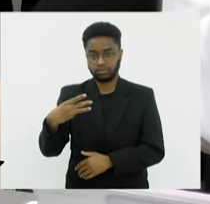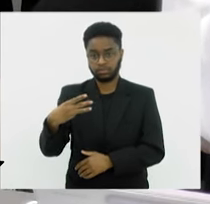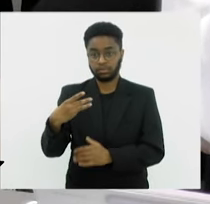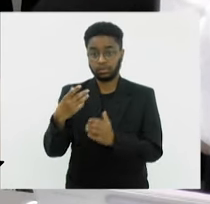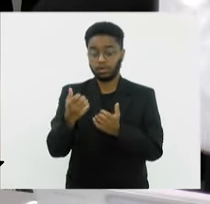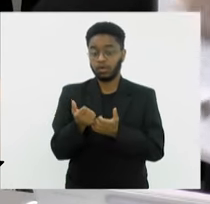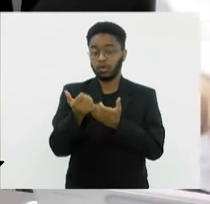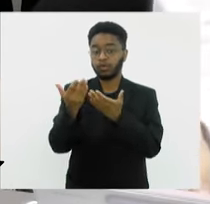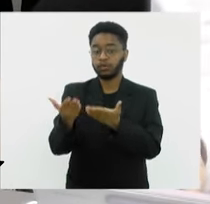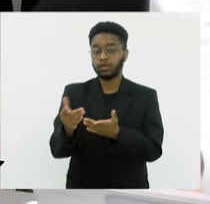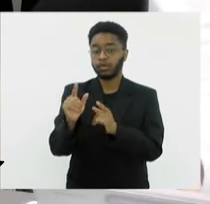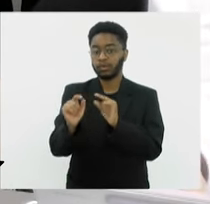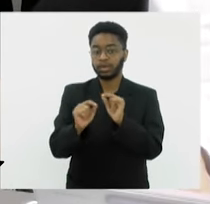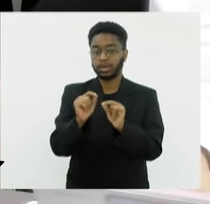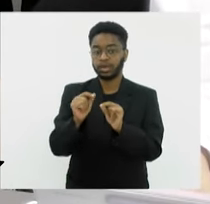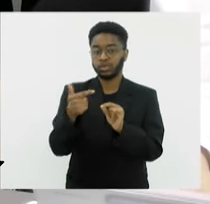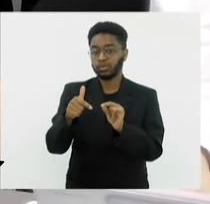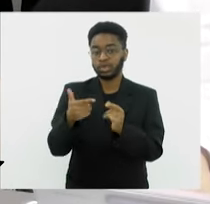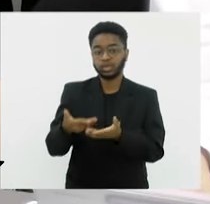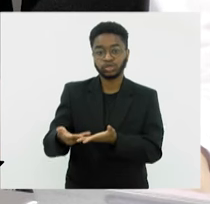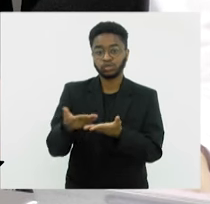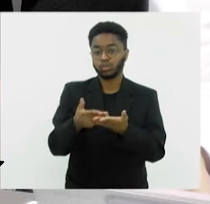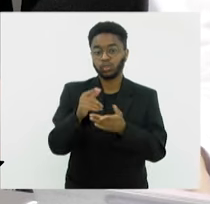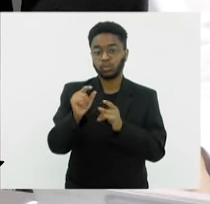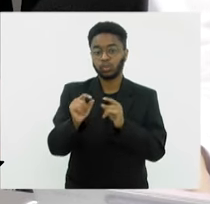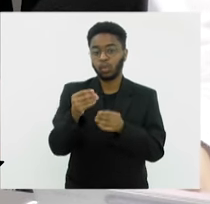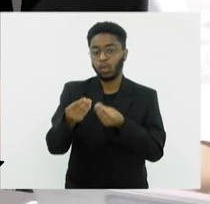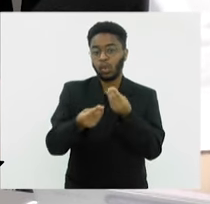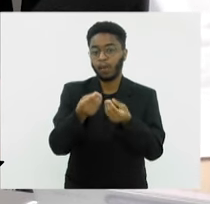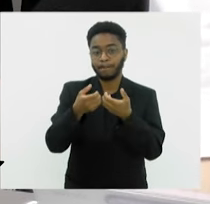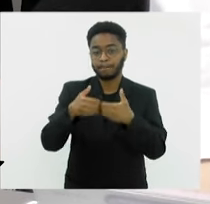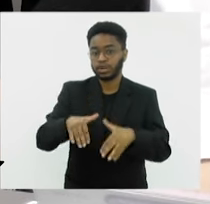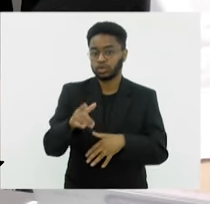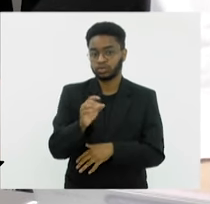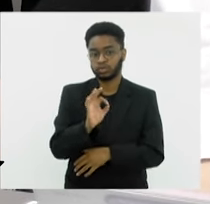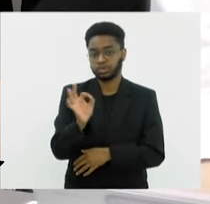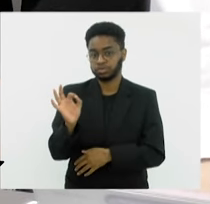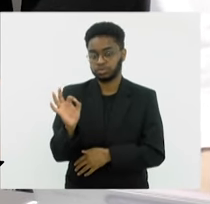concedendo automaticamente sem um estudo de impacto. Está dando benefício.